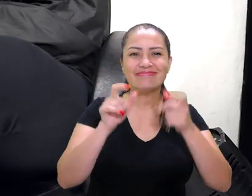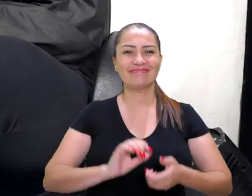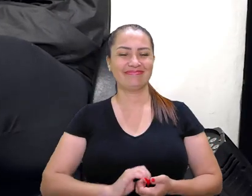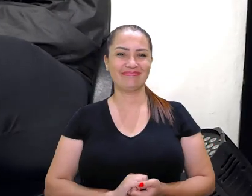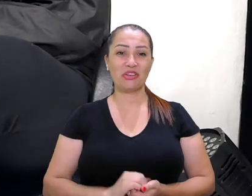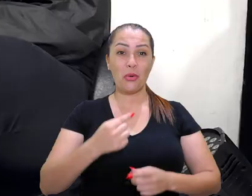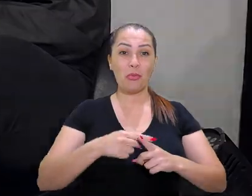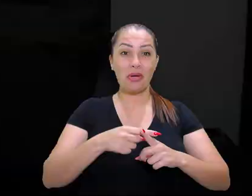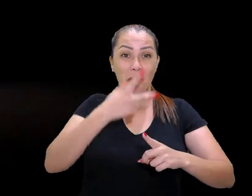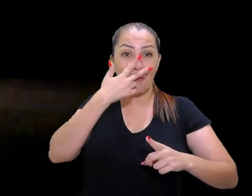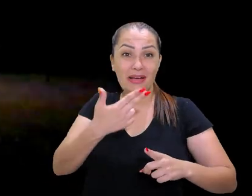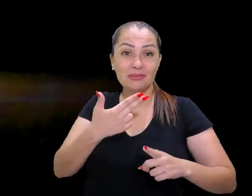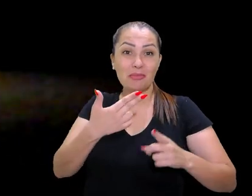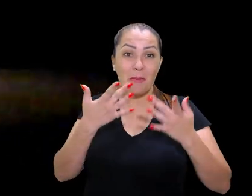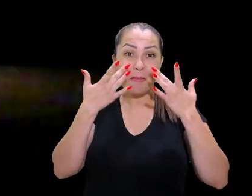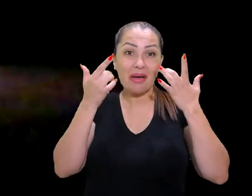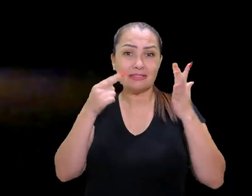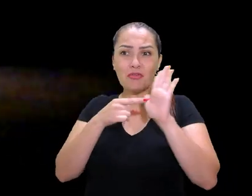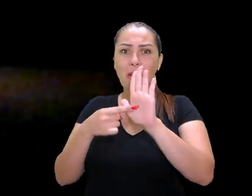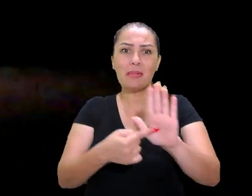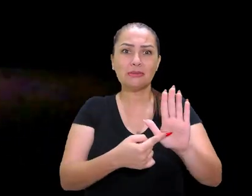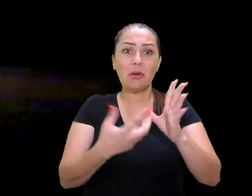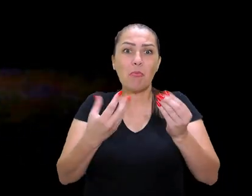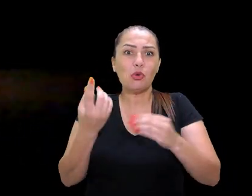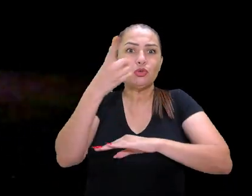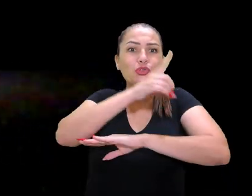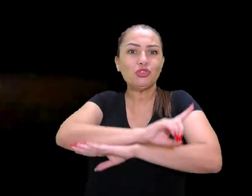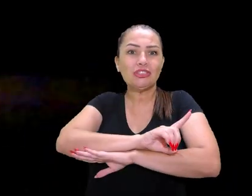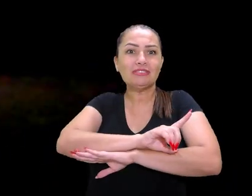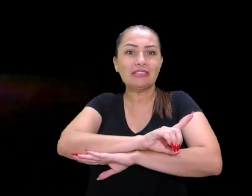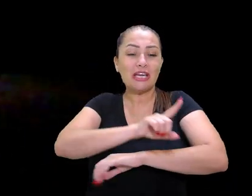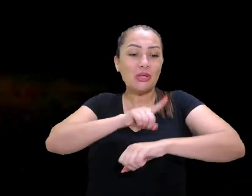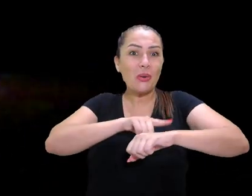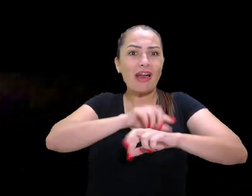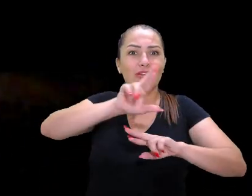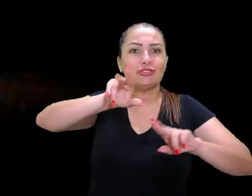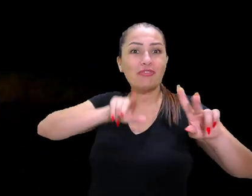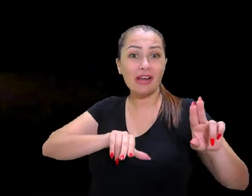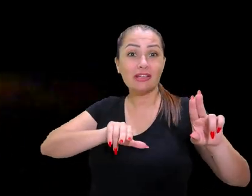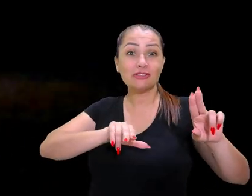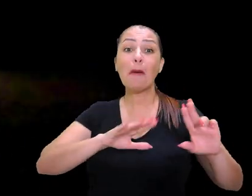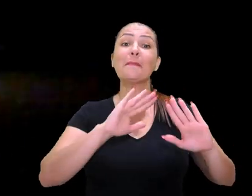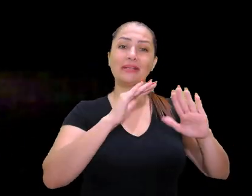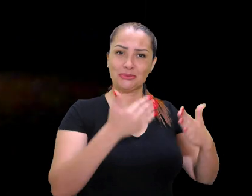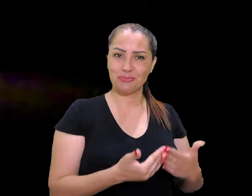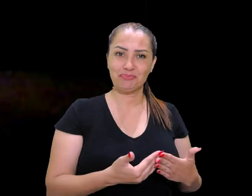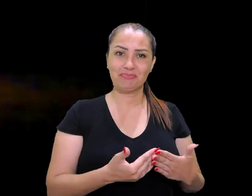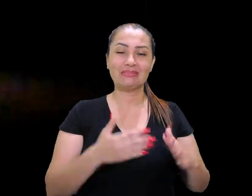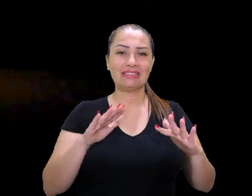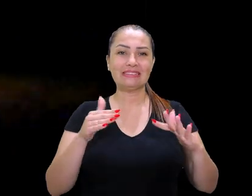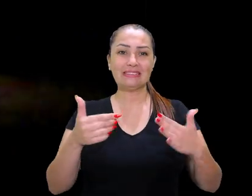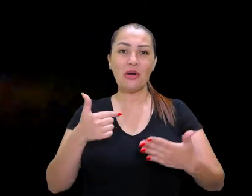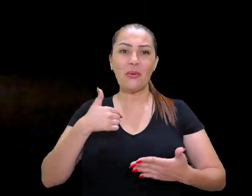uma mesma peça foi apresentada vários dias, em vários horários para diversas escolas. E isso a gente